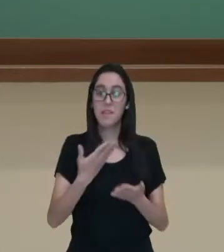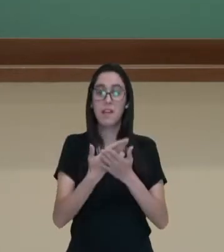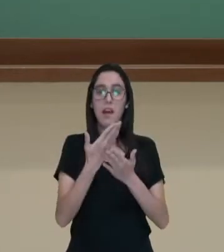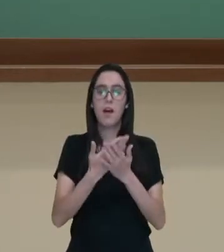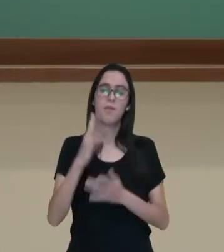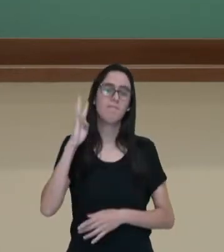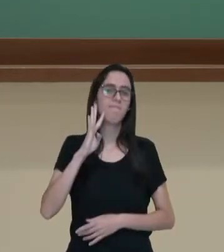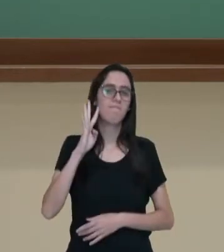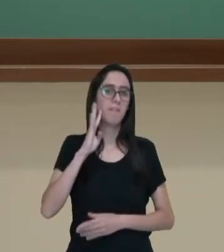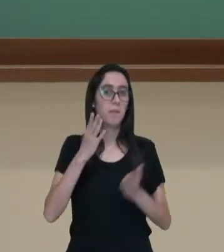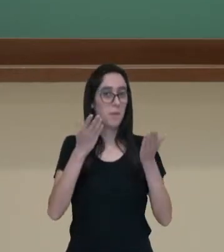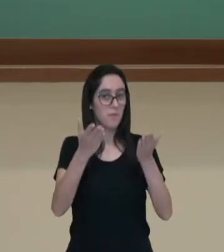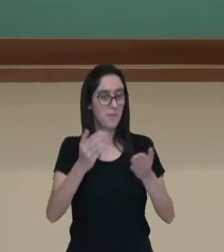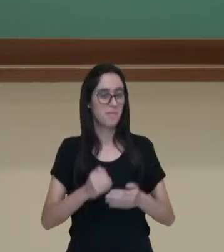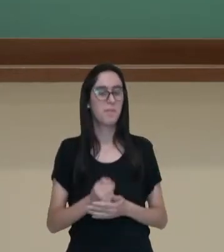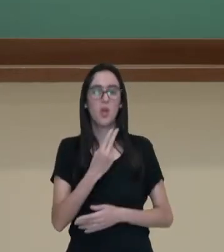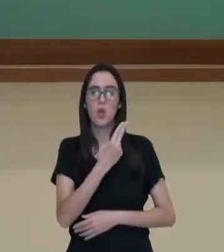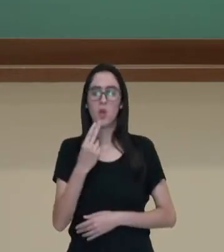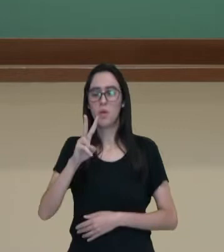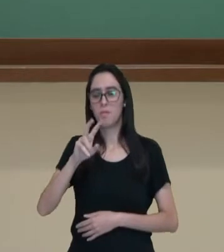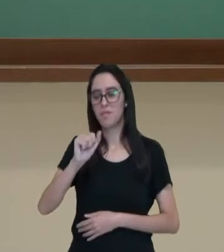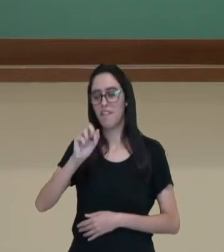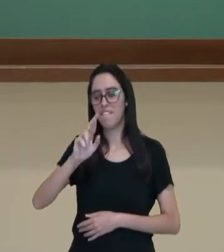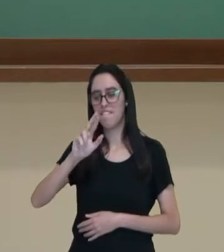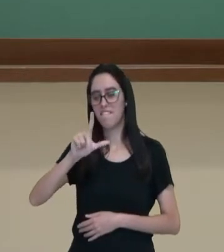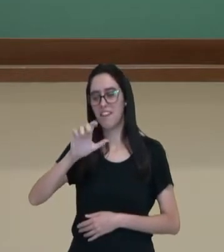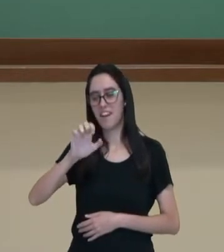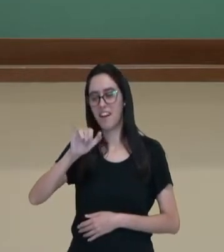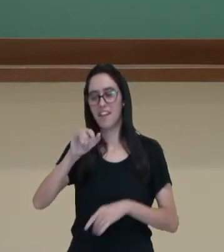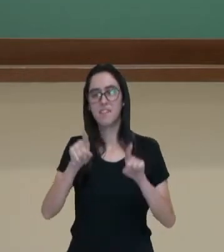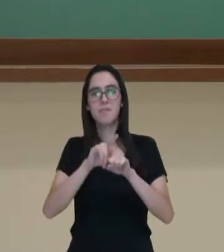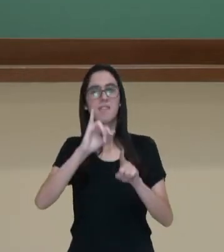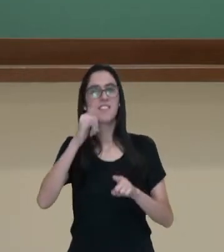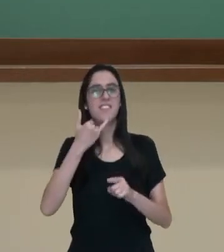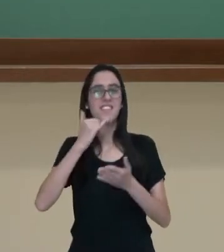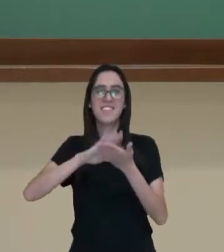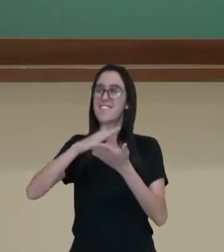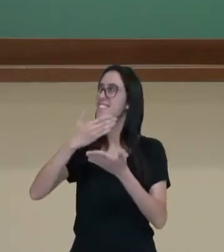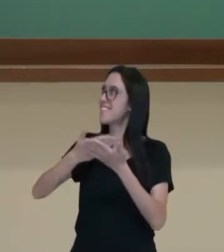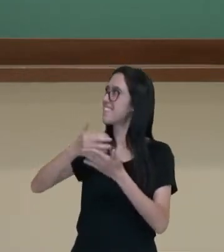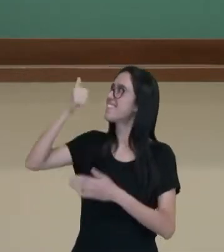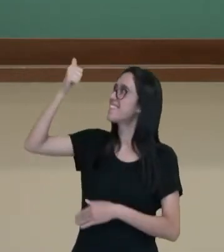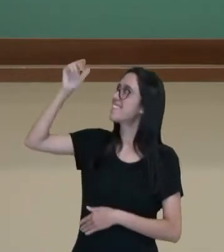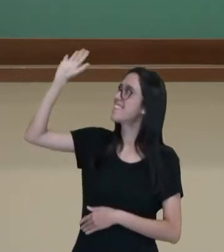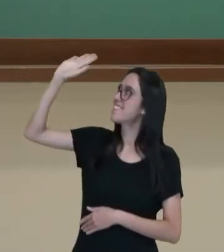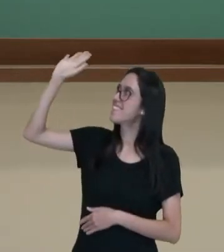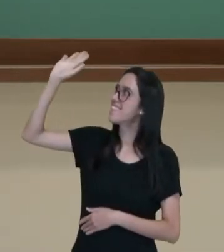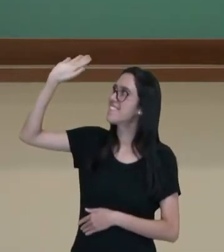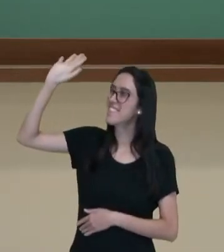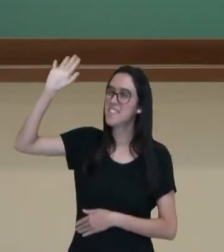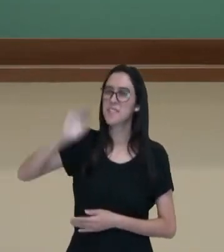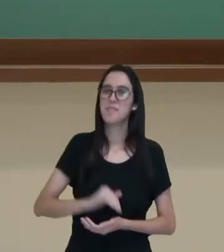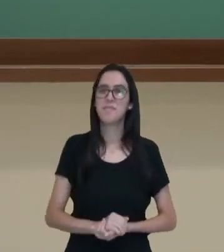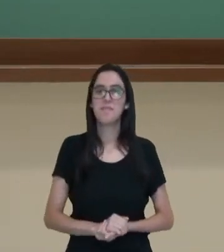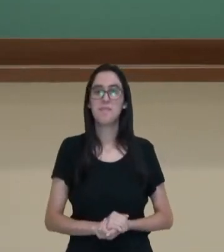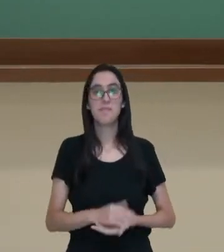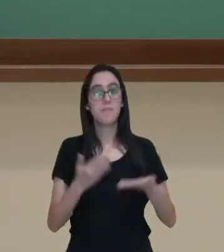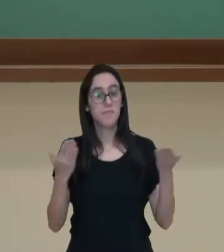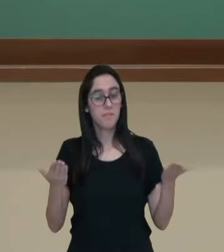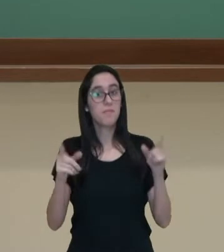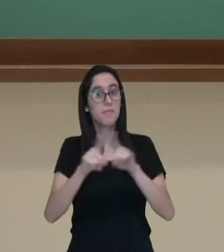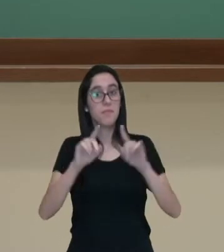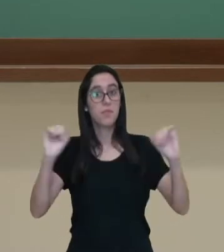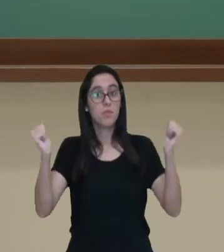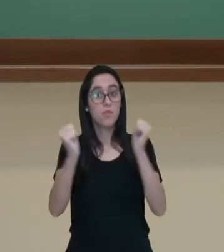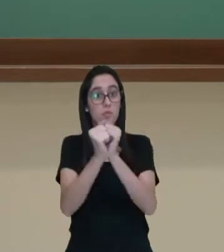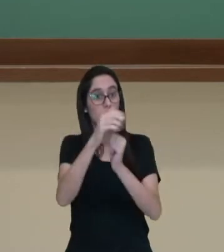para você. Eu sou o professor Varley e aqui nós temos a nossa intérprete, a Jéssica, e juntamente com a equipe